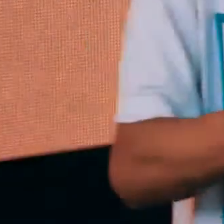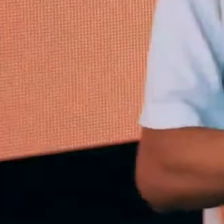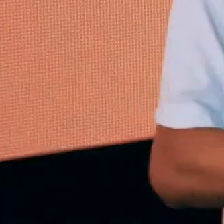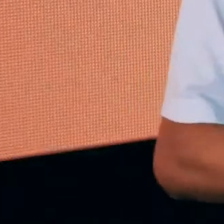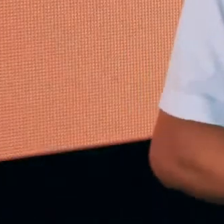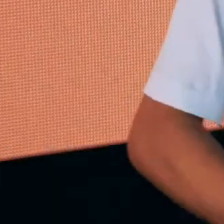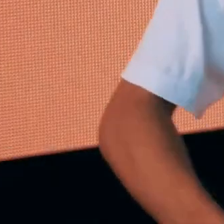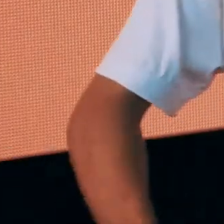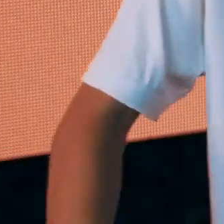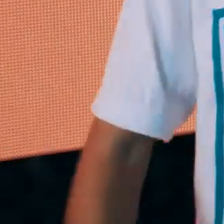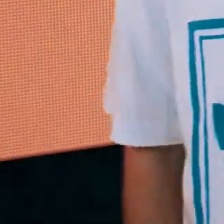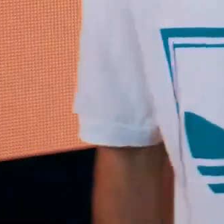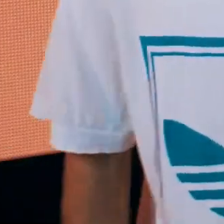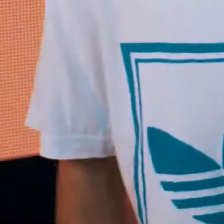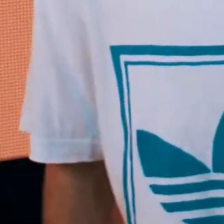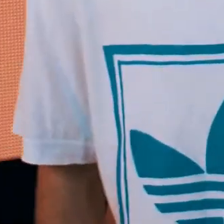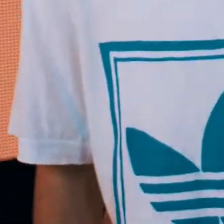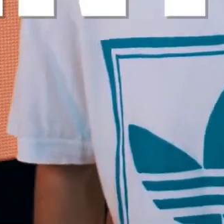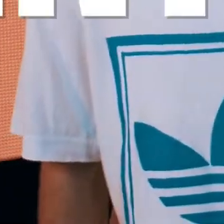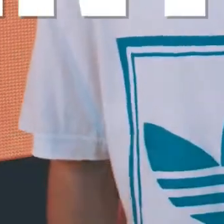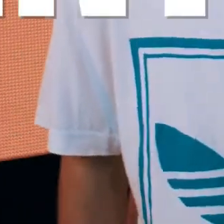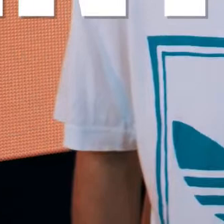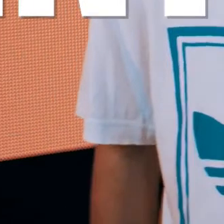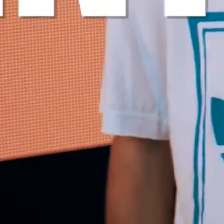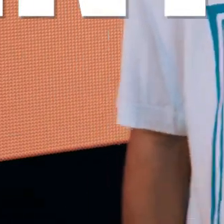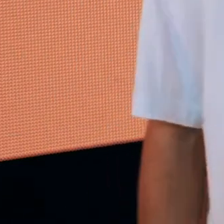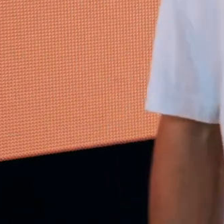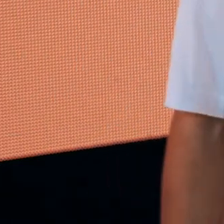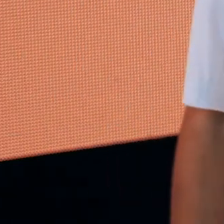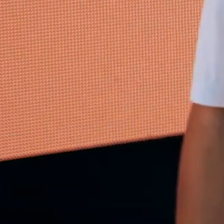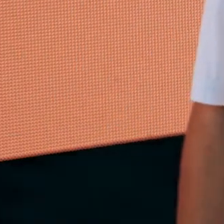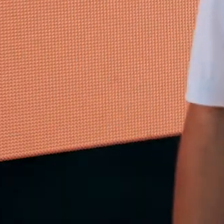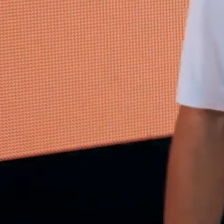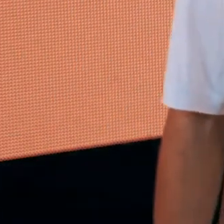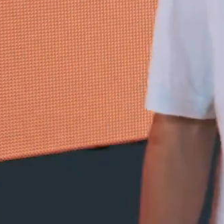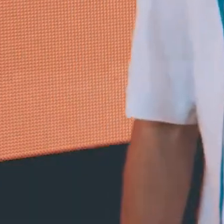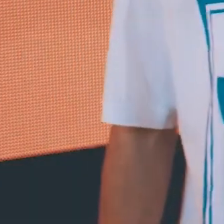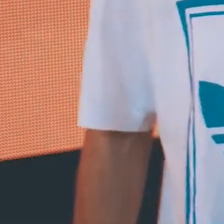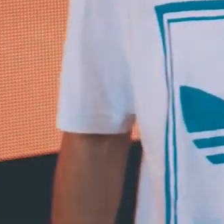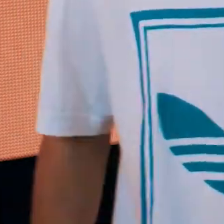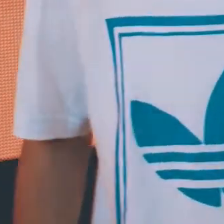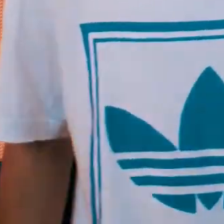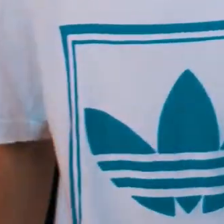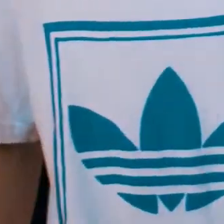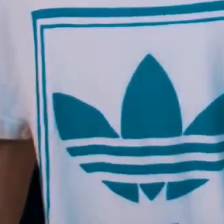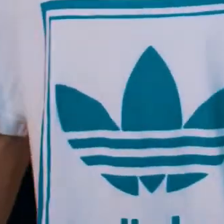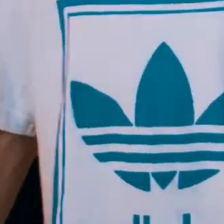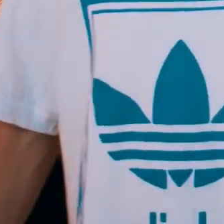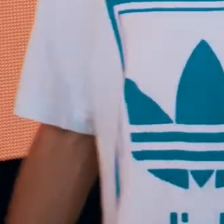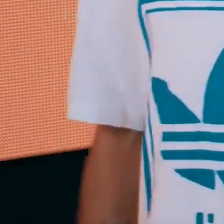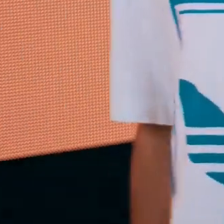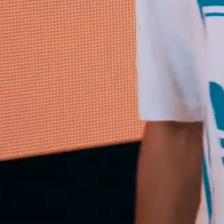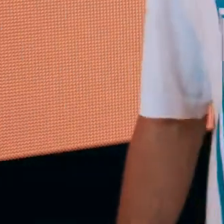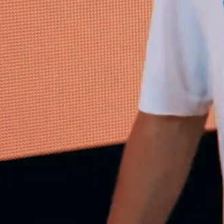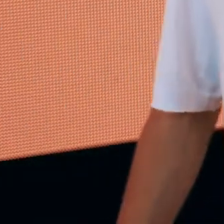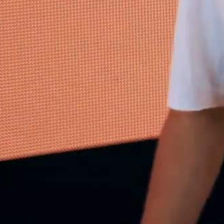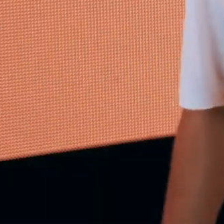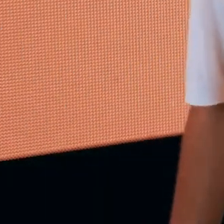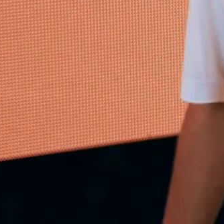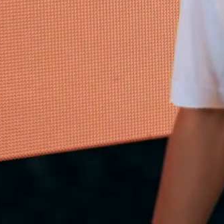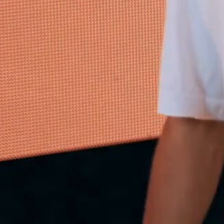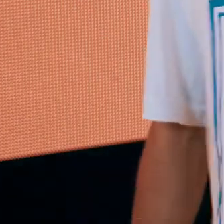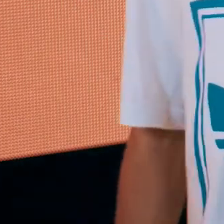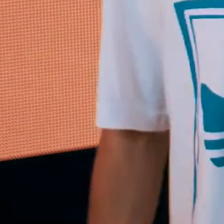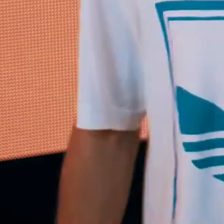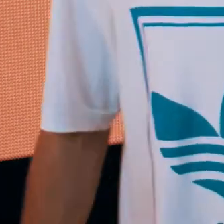Fala galera, tudo bem? Aqui quem fala é o Samuel, faço parte do Interligados. E eu sou a Anne, faço parte dos Interligados também. E hoje nós estamos aqui para apresentar